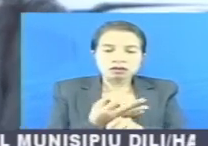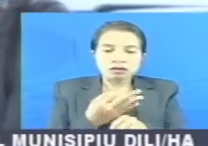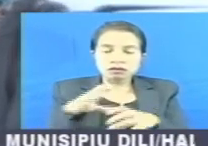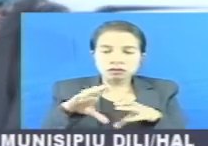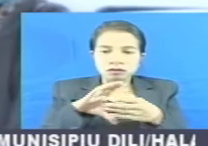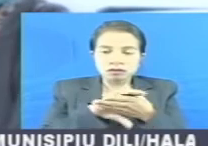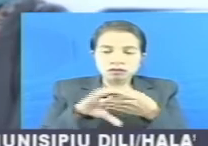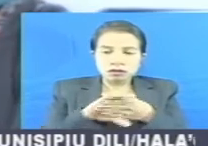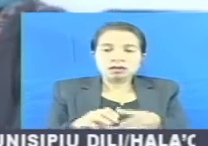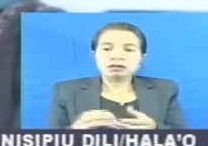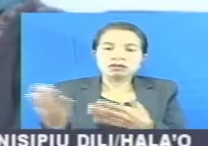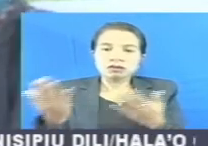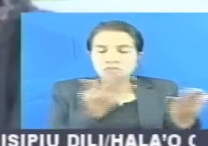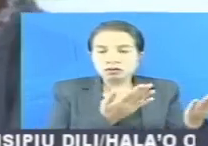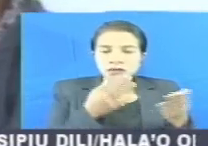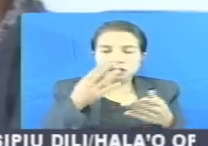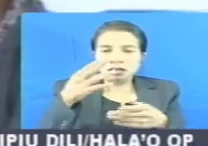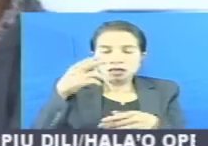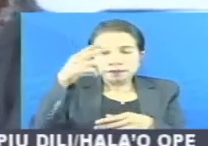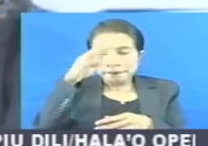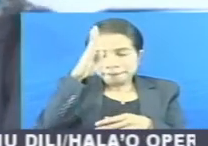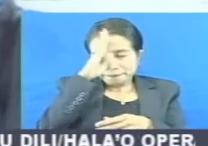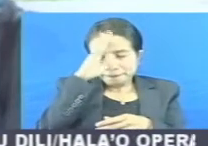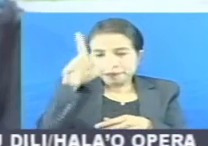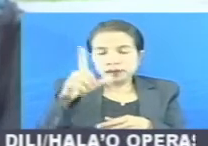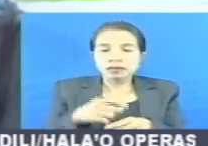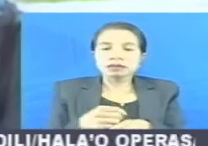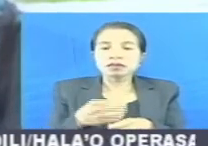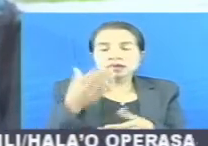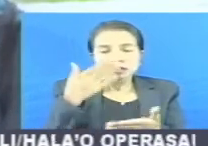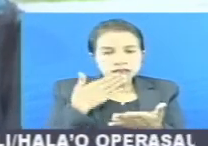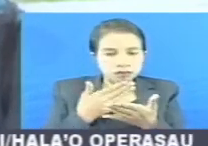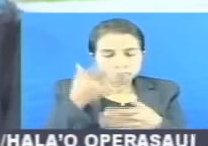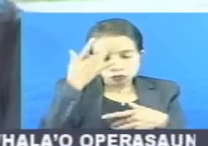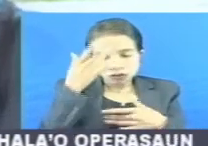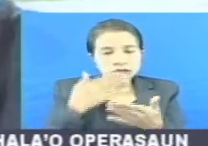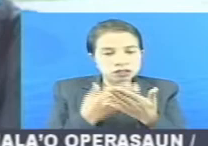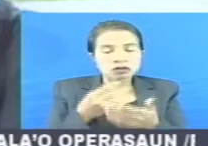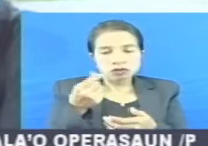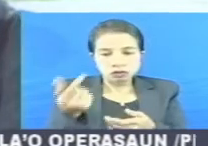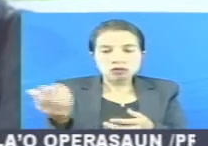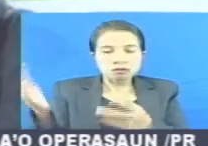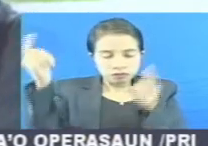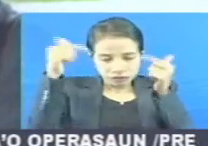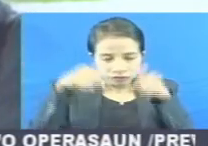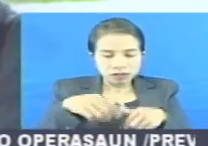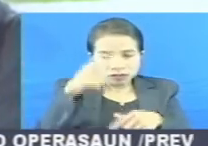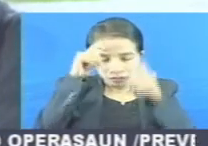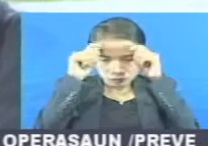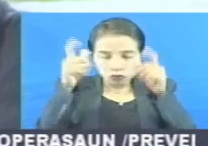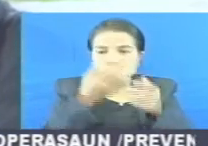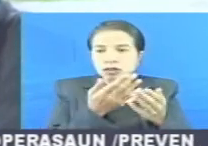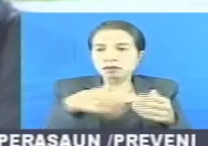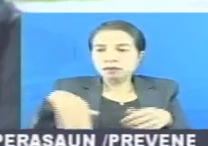to bale alu tratamento e bale va ia bale ne va nia dia coitua nia fila fale mai nia ba foho mai ve la dia na